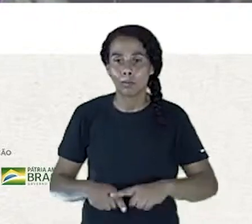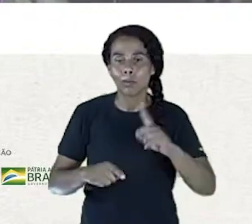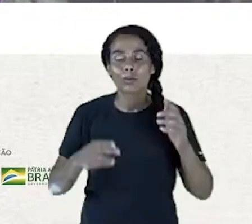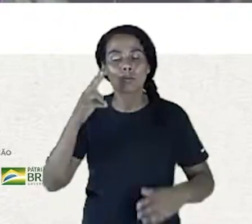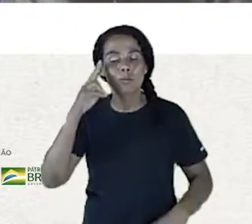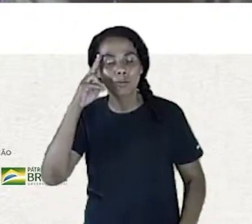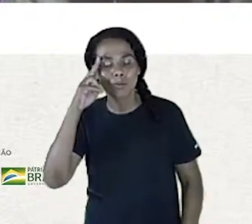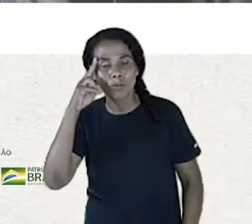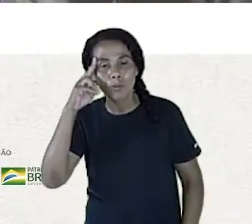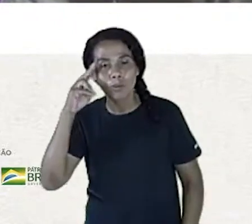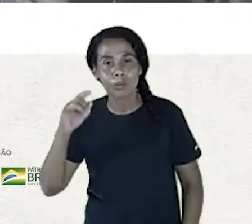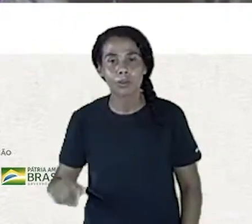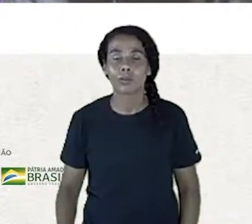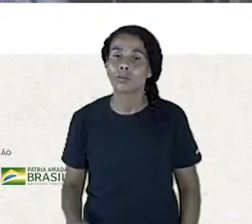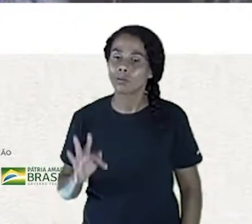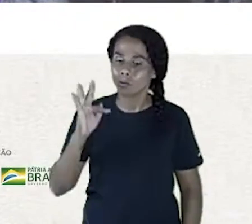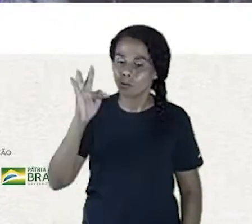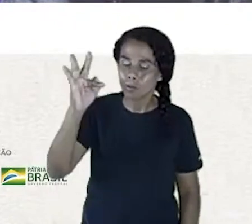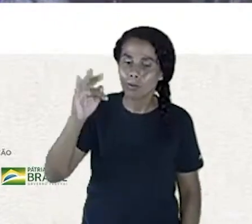Mas é